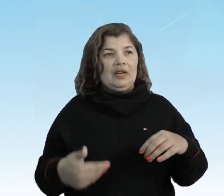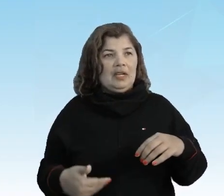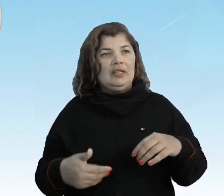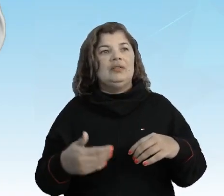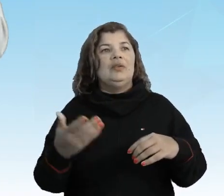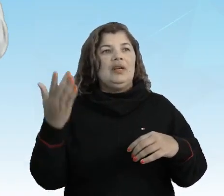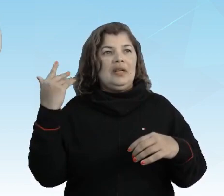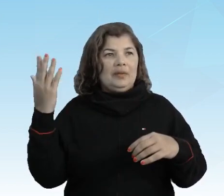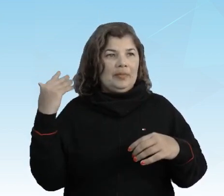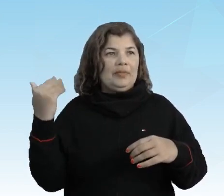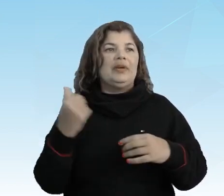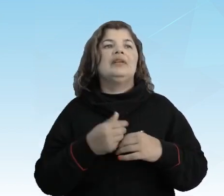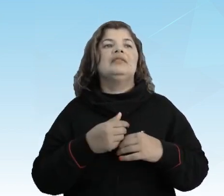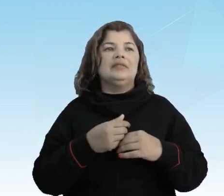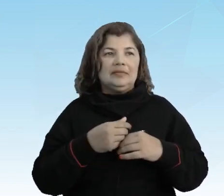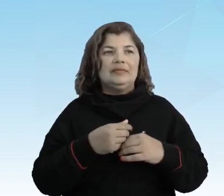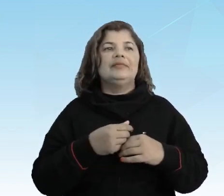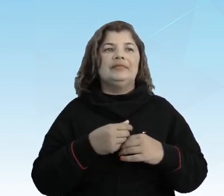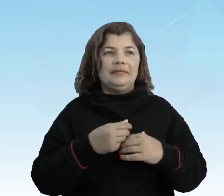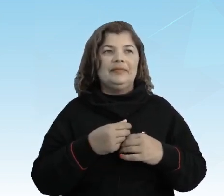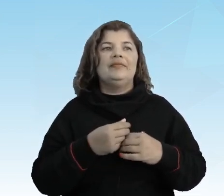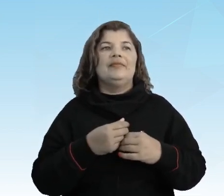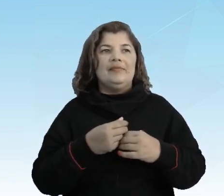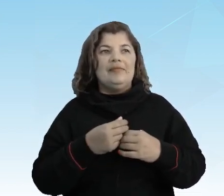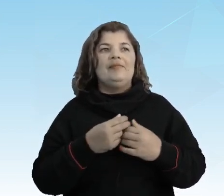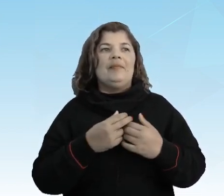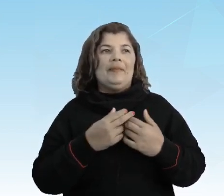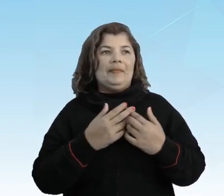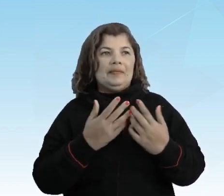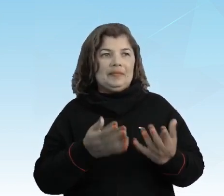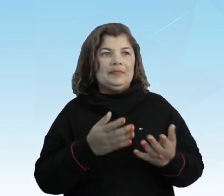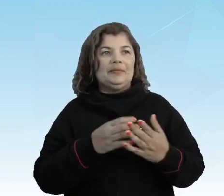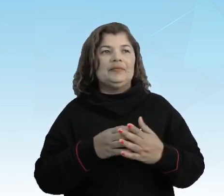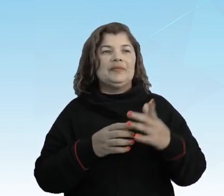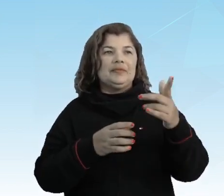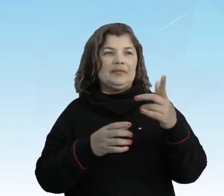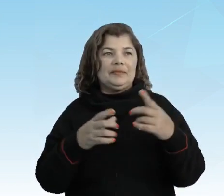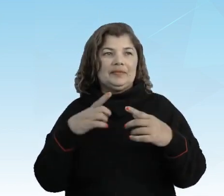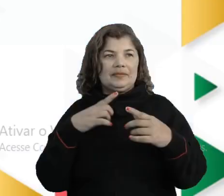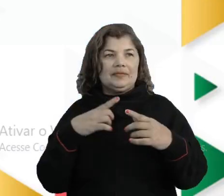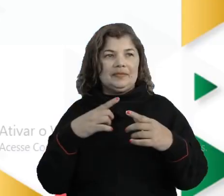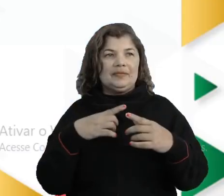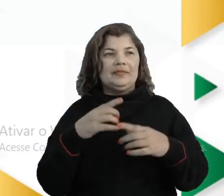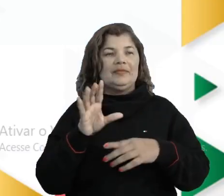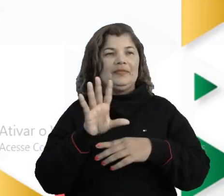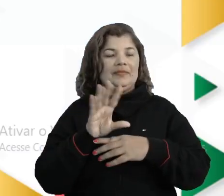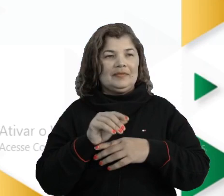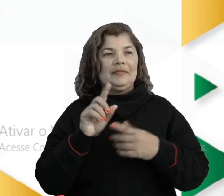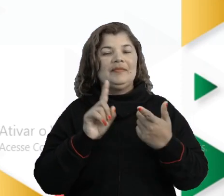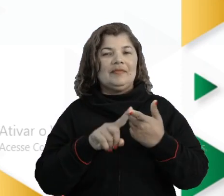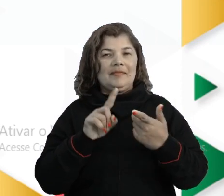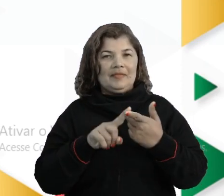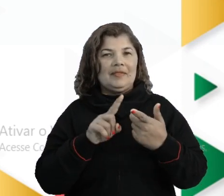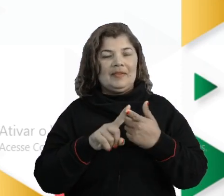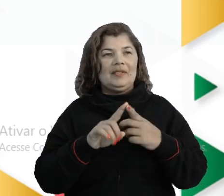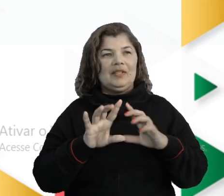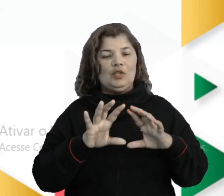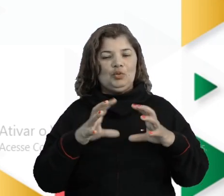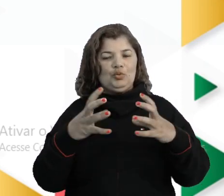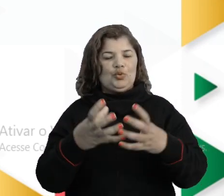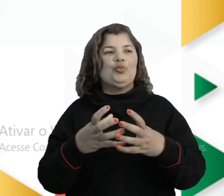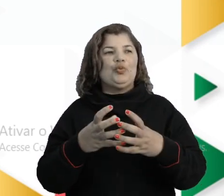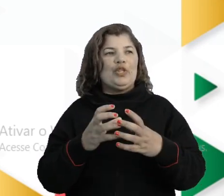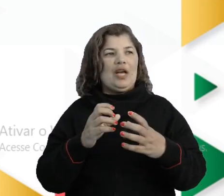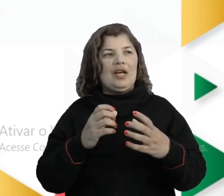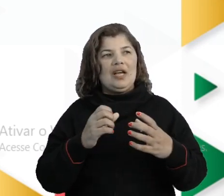governador da época da capitania de Pernambuco, nesse momento. Temos aqui, certo? Olha aí, professor. Isso aí é a Junta Revolucionária, né?